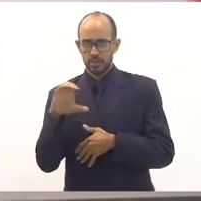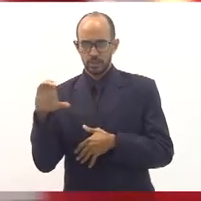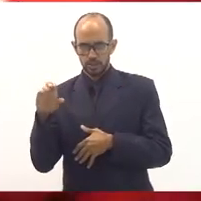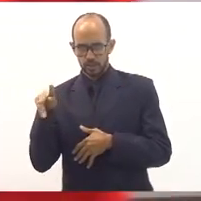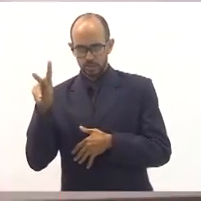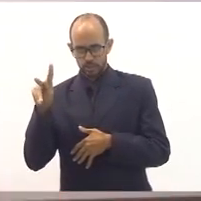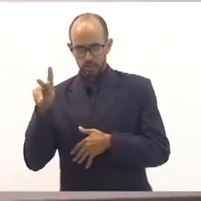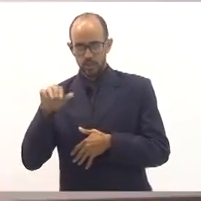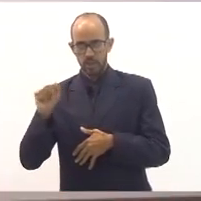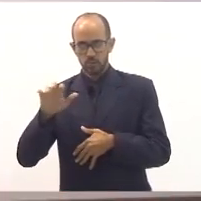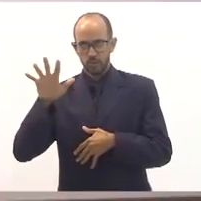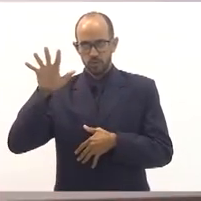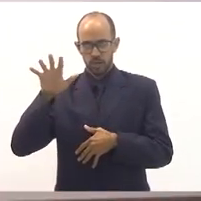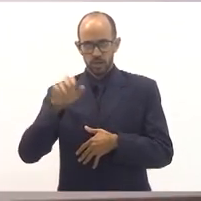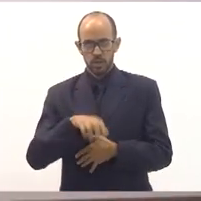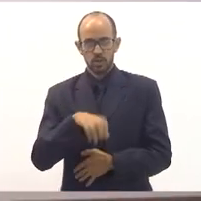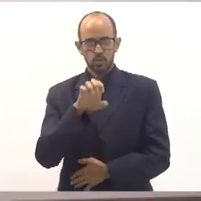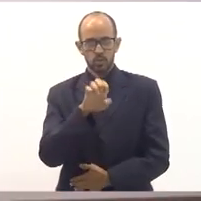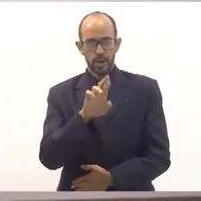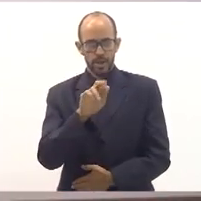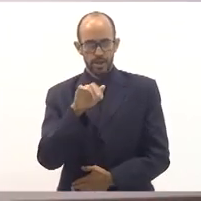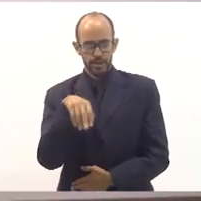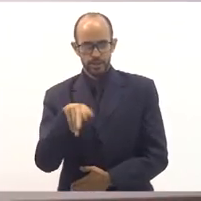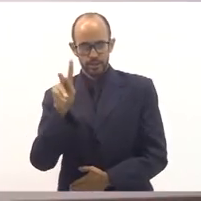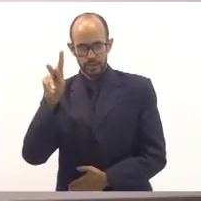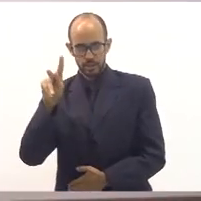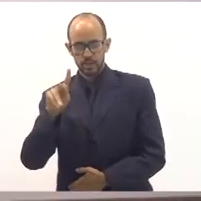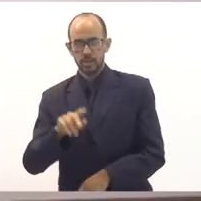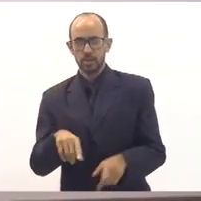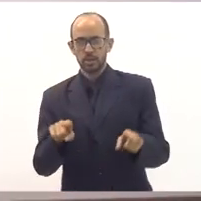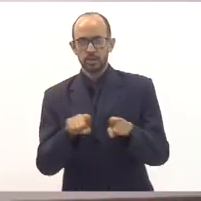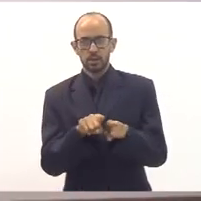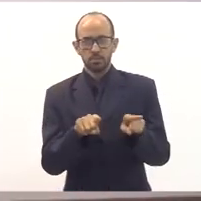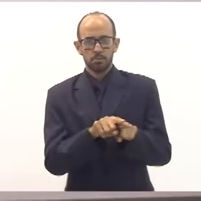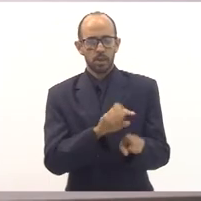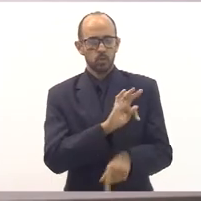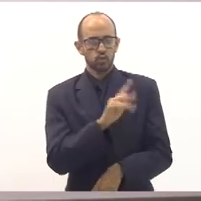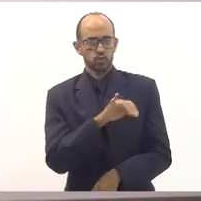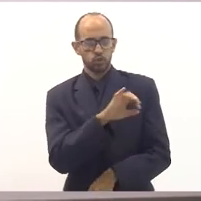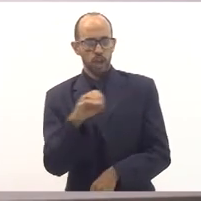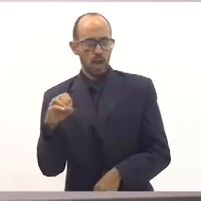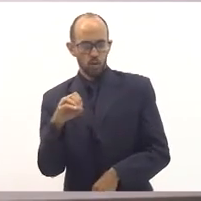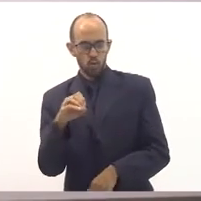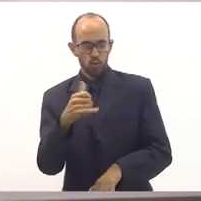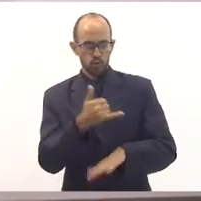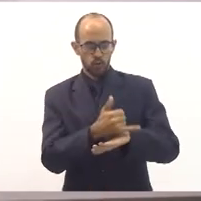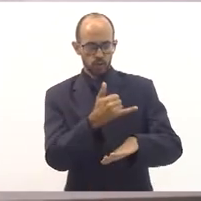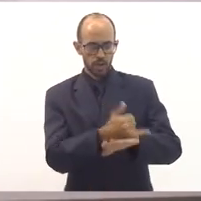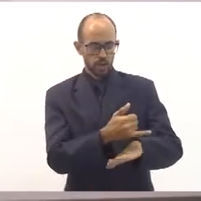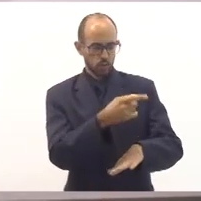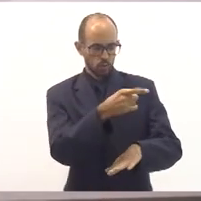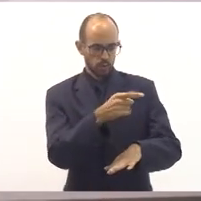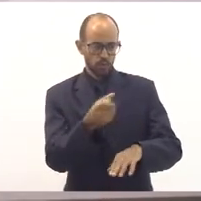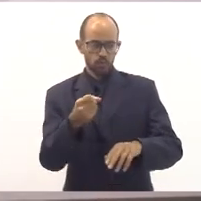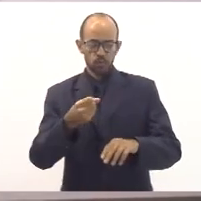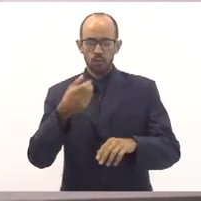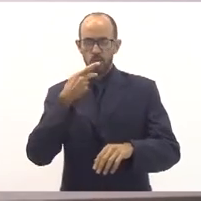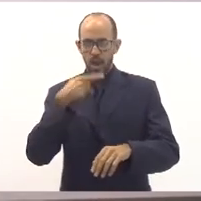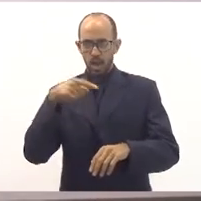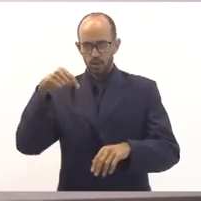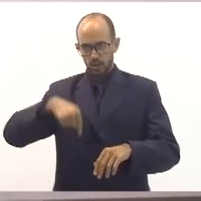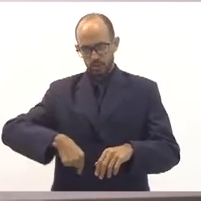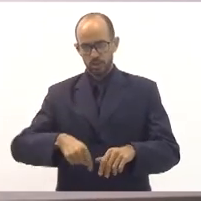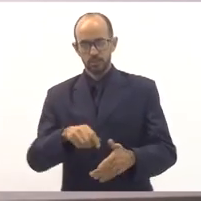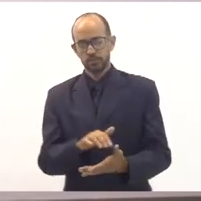das favelas o Eric meu camarada eterno e o Thiago Oliveira de Volta Redonda que foi mencionado aqui